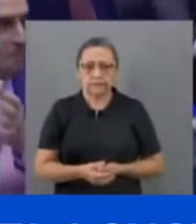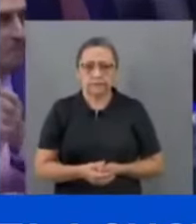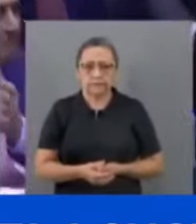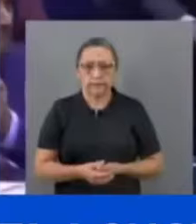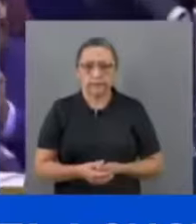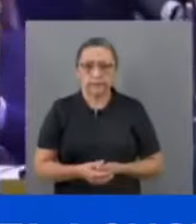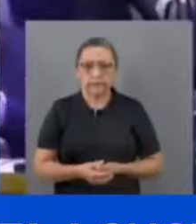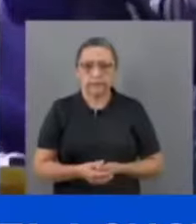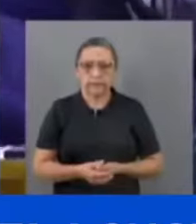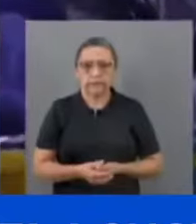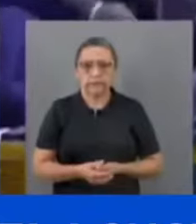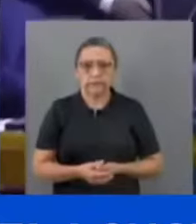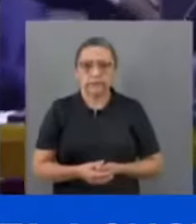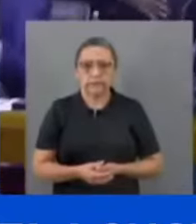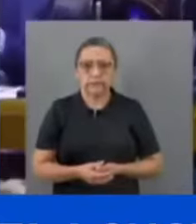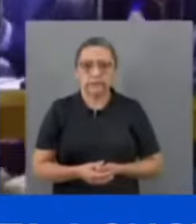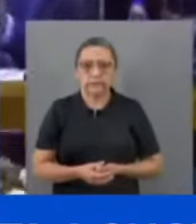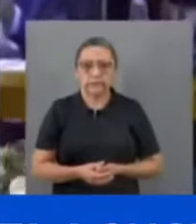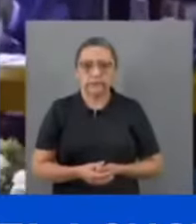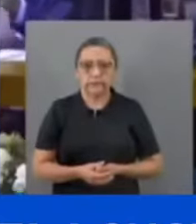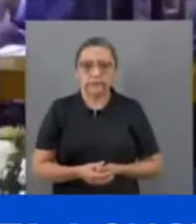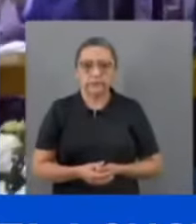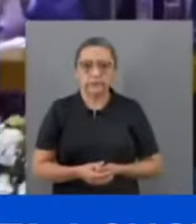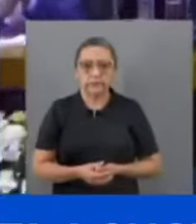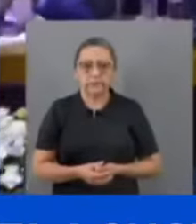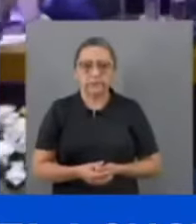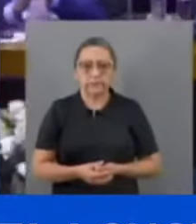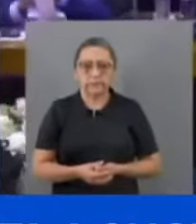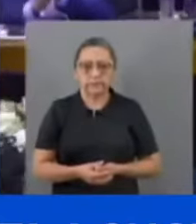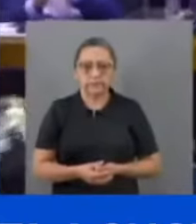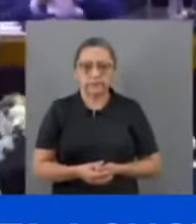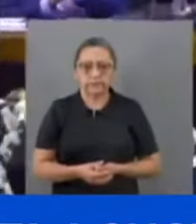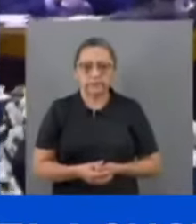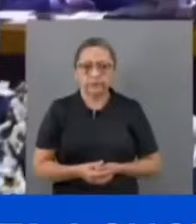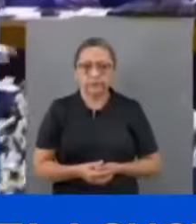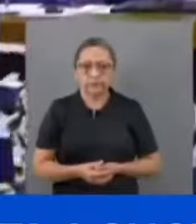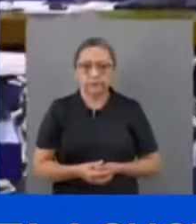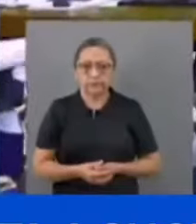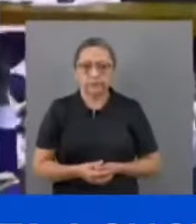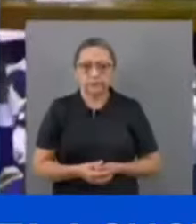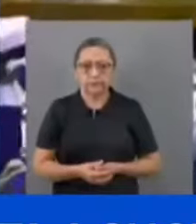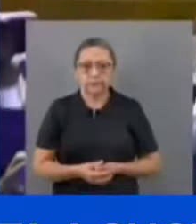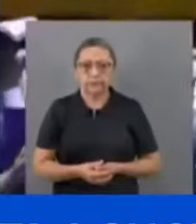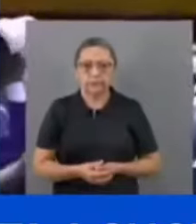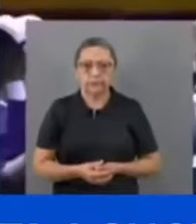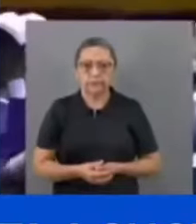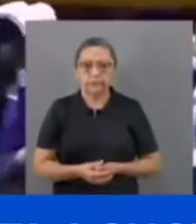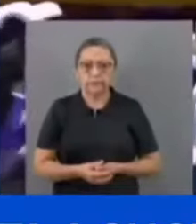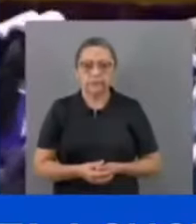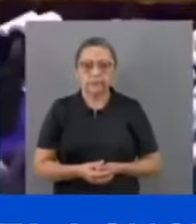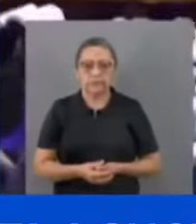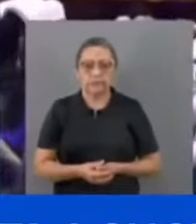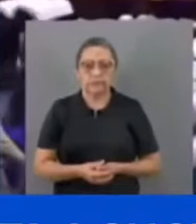tinha que ter escolhido um nome bem antes e ter trabalhado por essa pessoa única e exclusivamente, sem ter vários candidatos. Hoje,